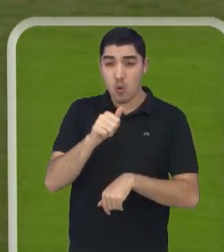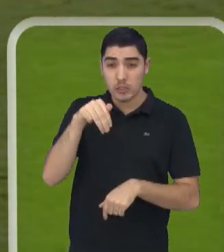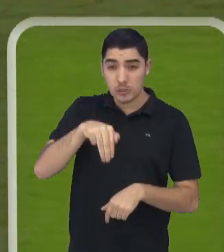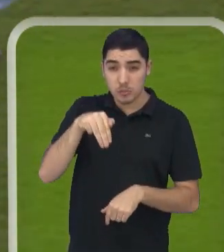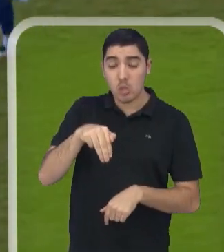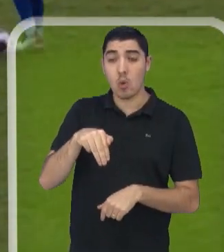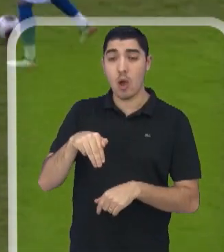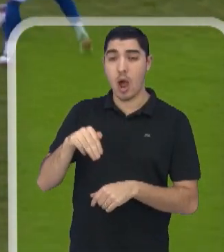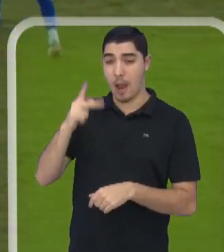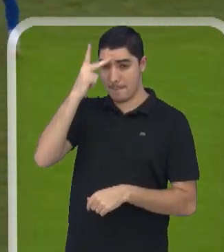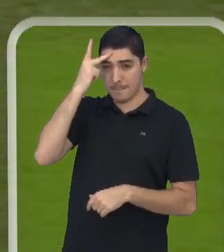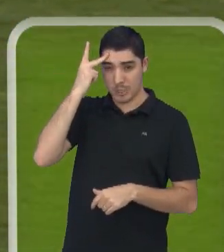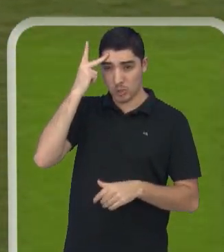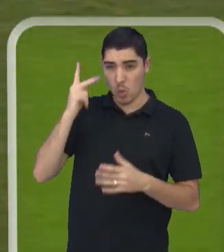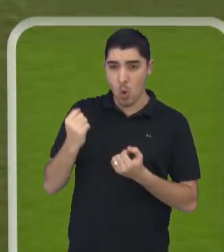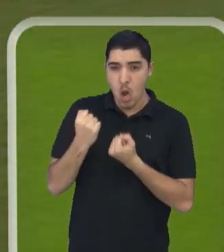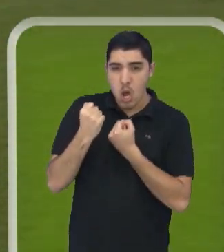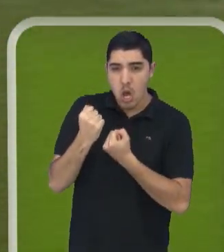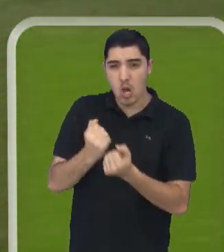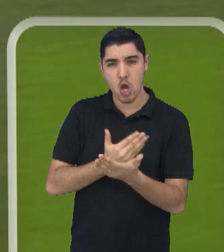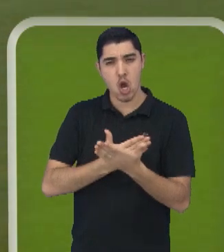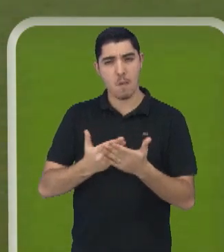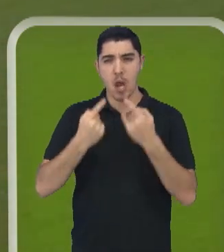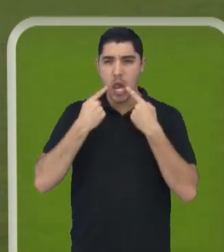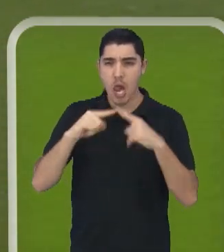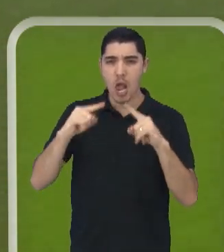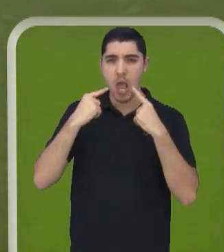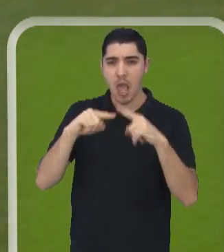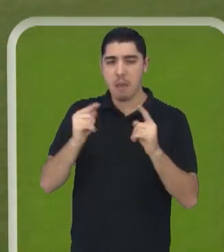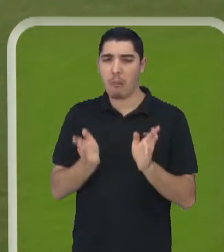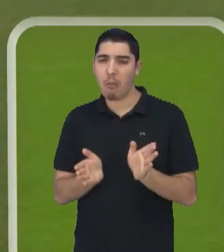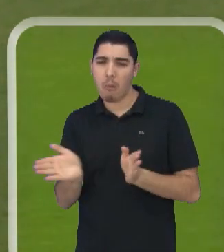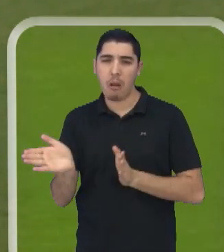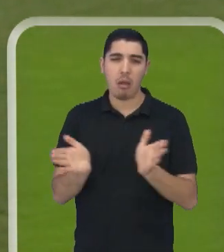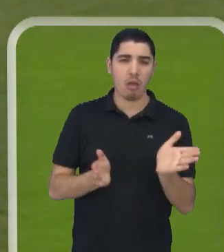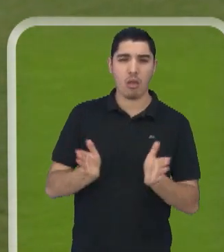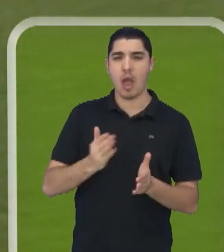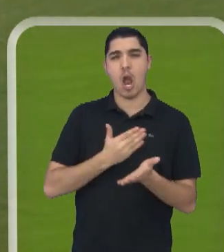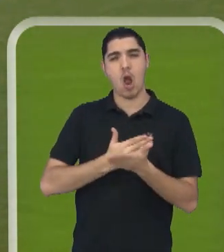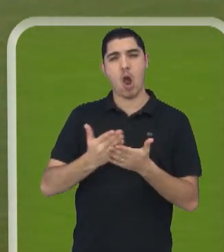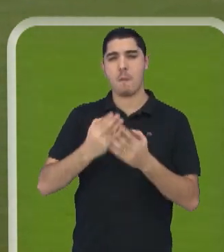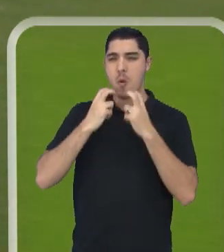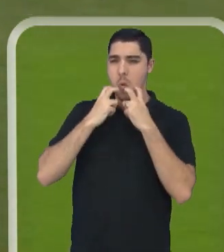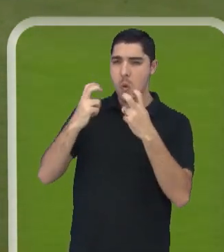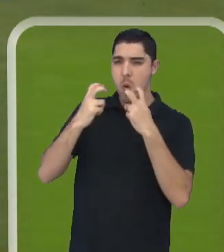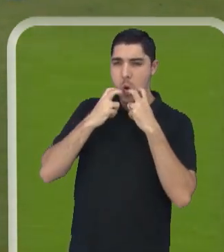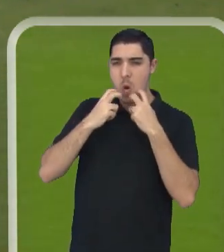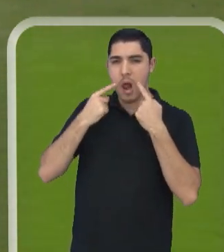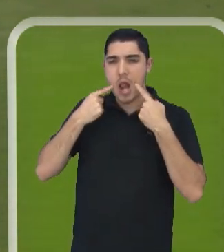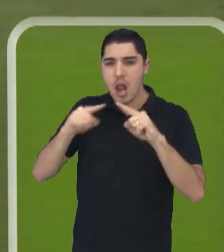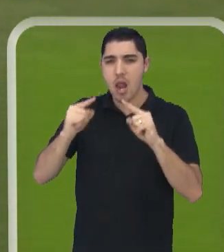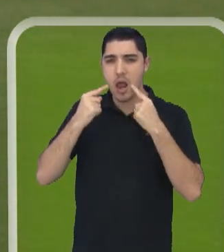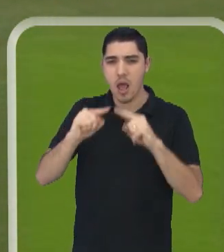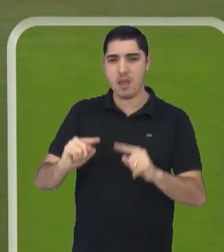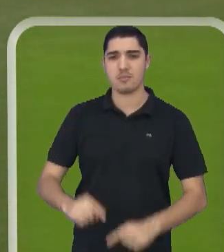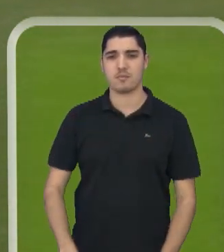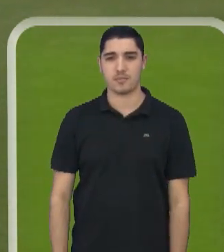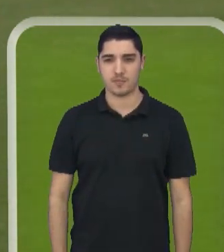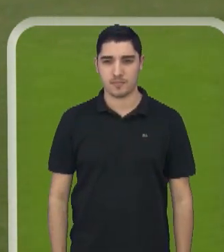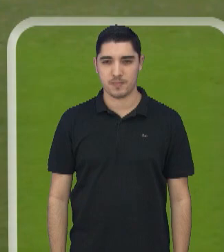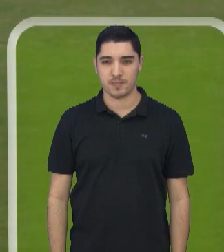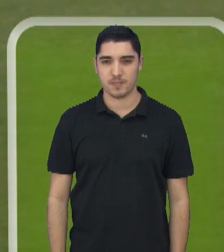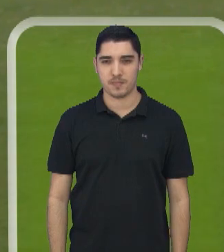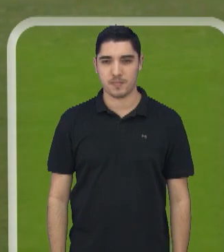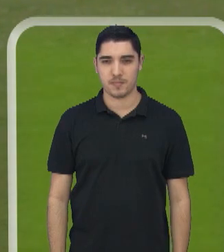torcida começou a ficar impaciente com o toque de bola e as primeiras vaias surgiram das arquibancadas.